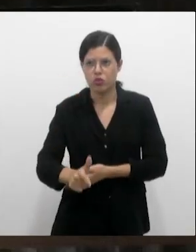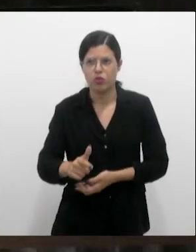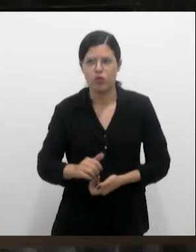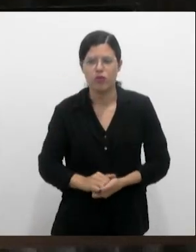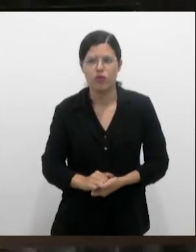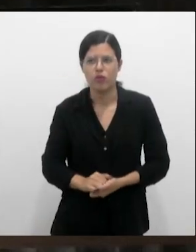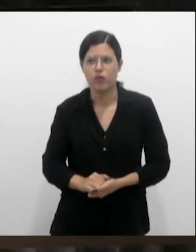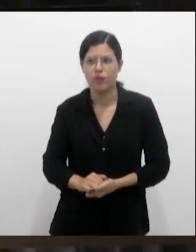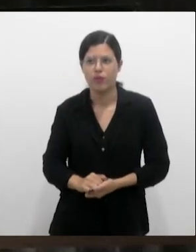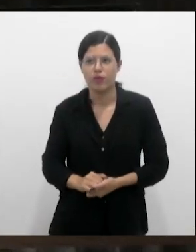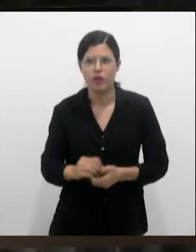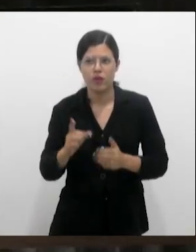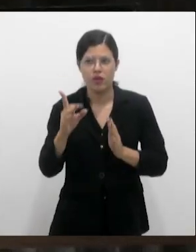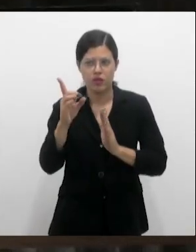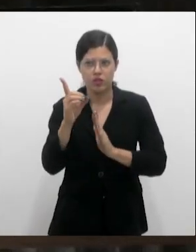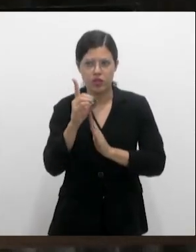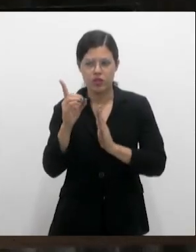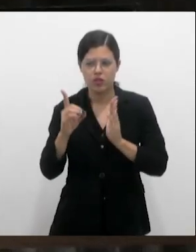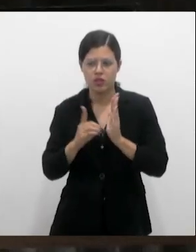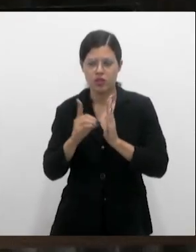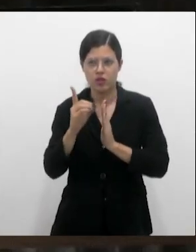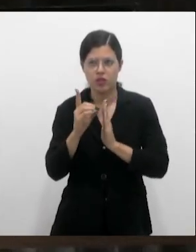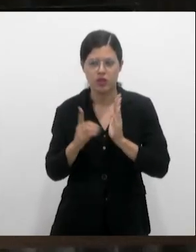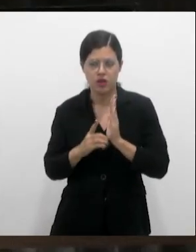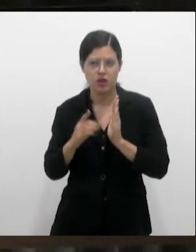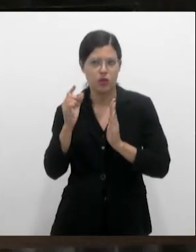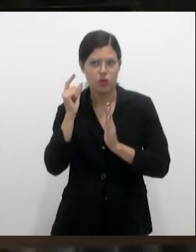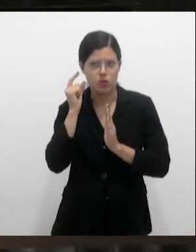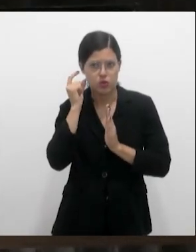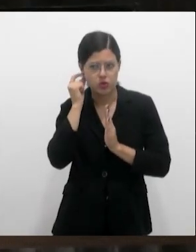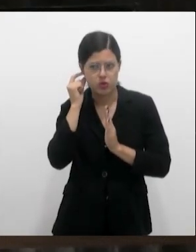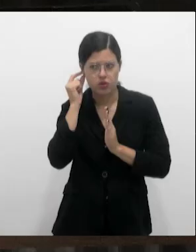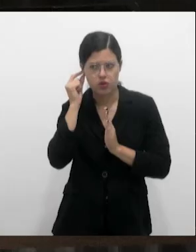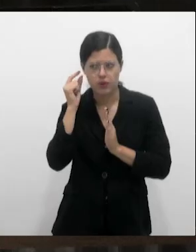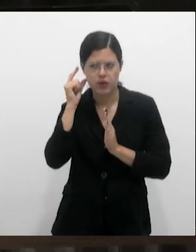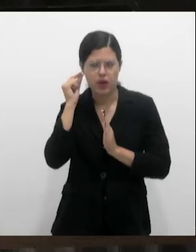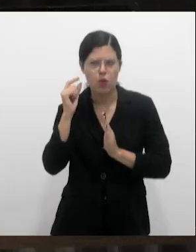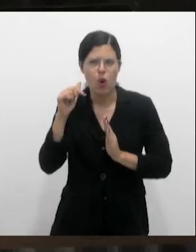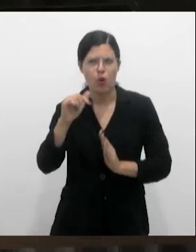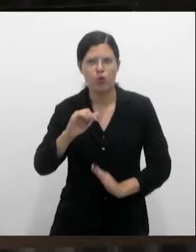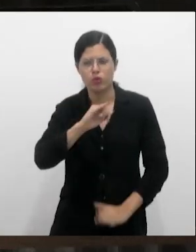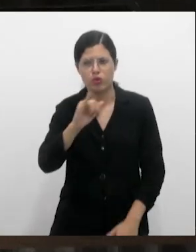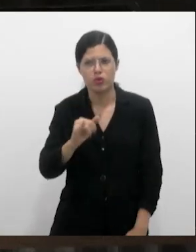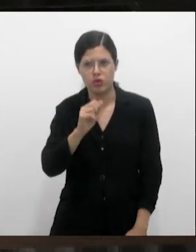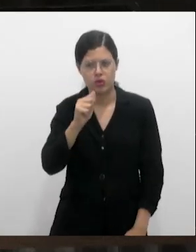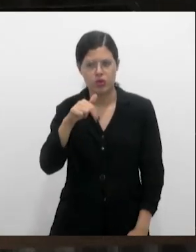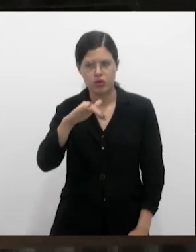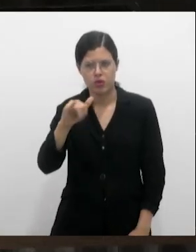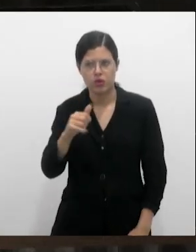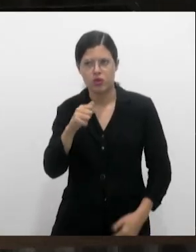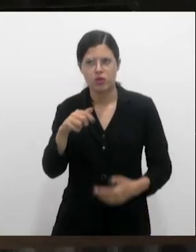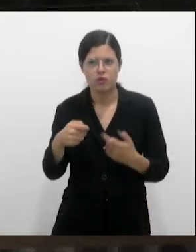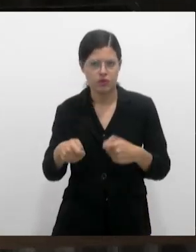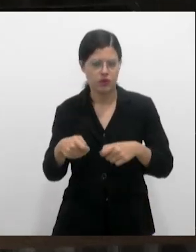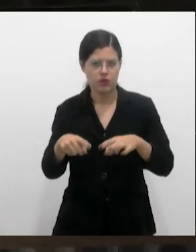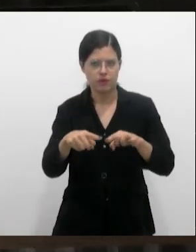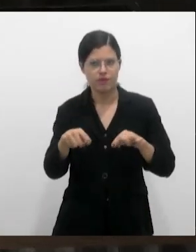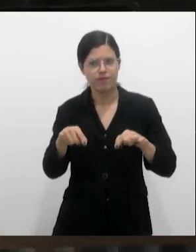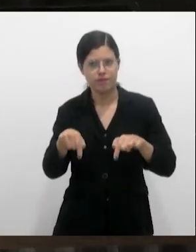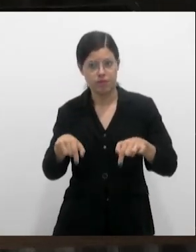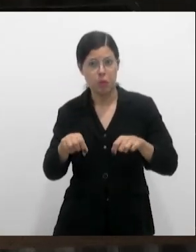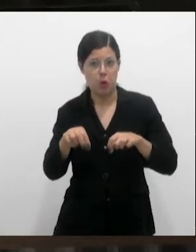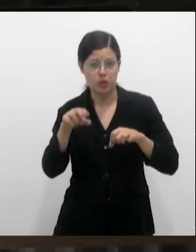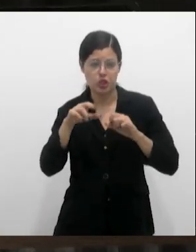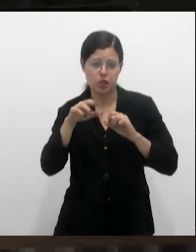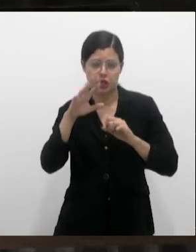desenhada. Decreto do governo prevê que Janja deve ser atendida pelo gabinete de Lula. O órgão que cuida